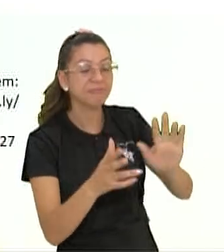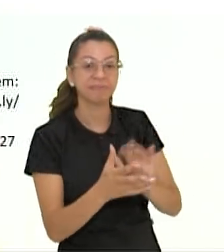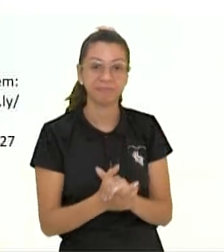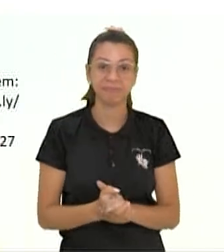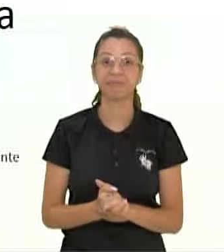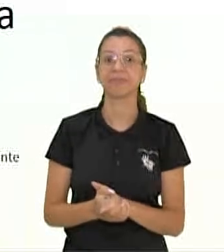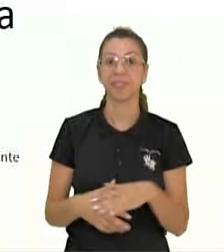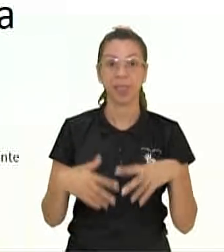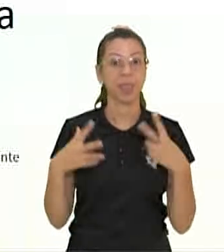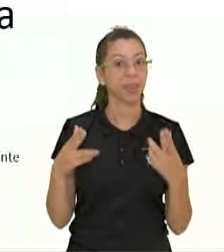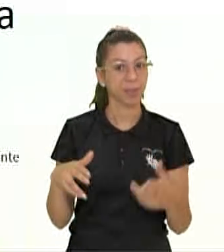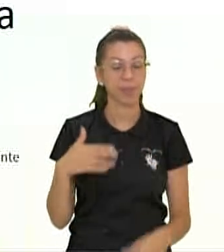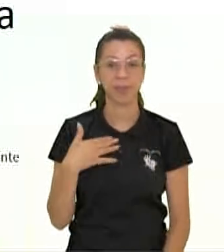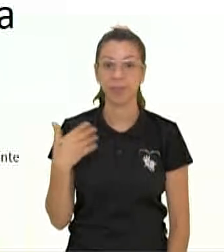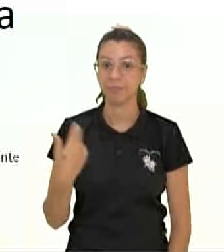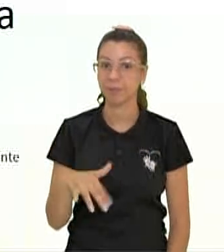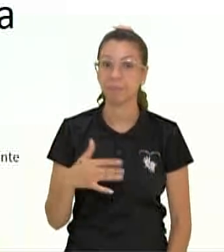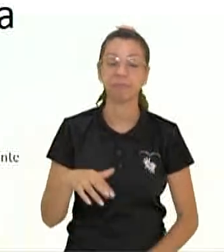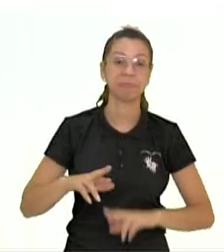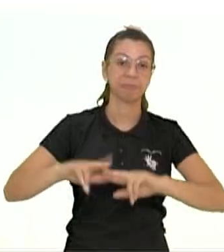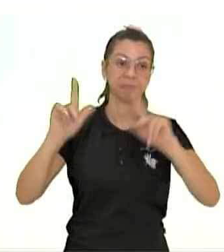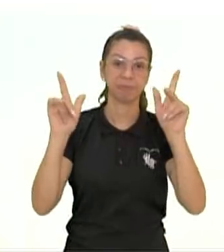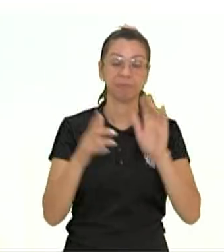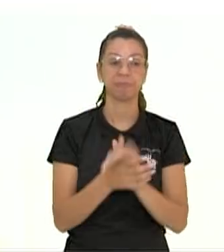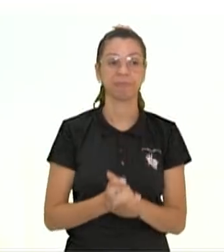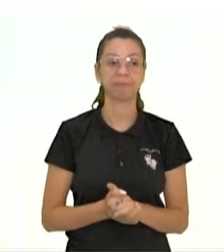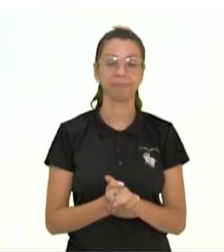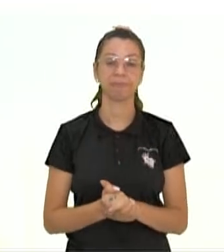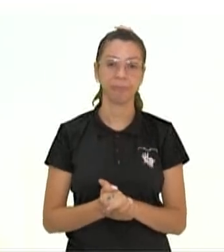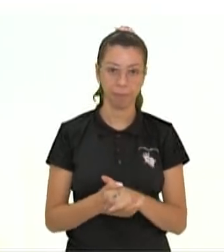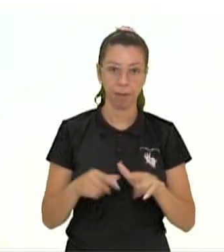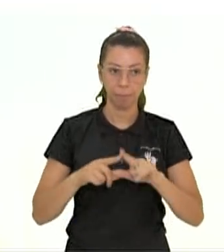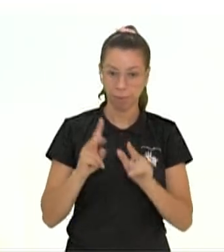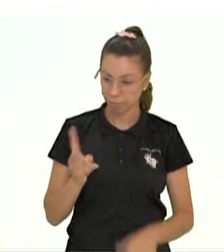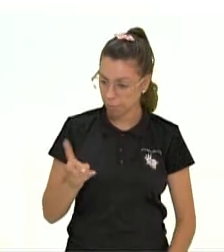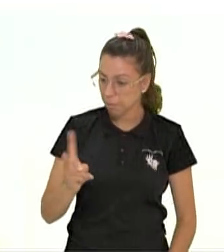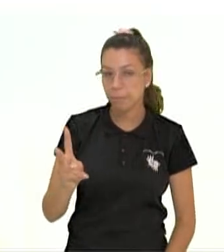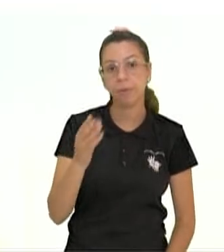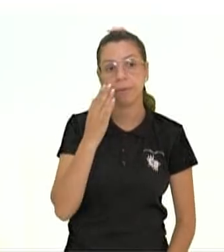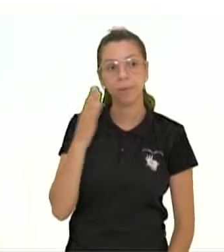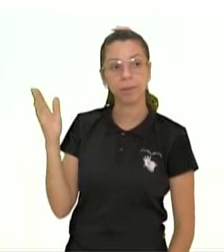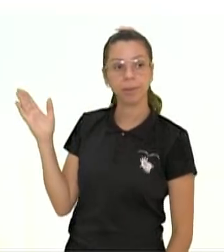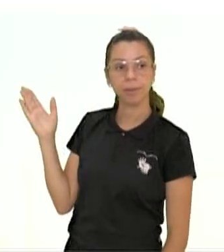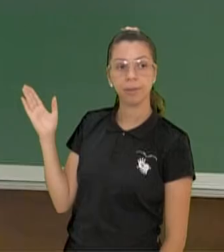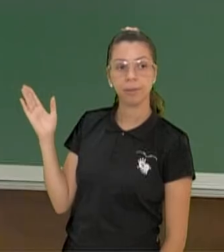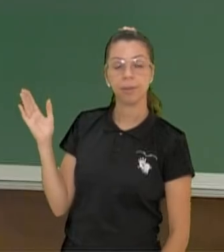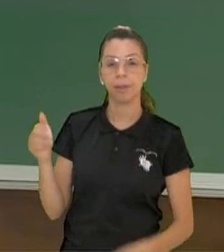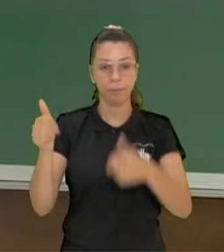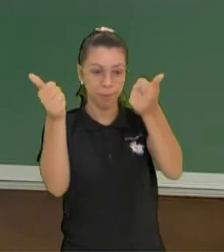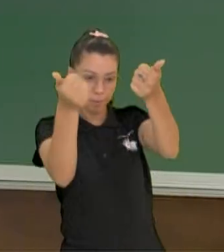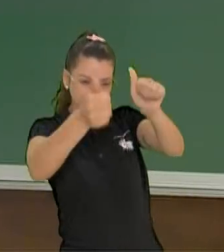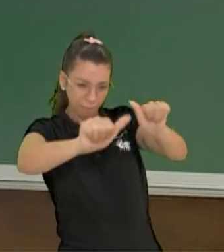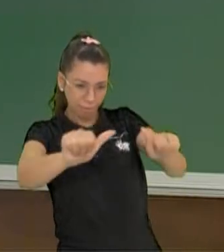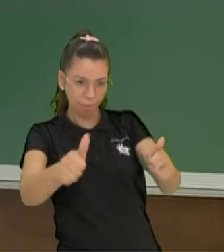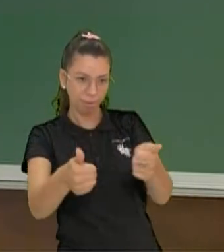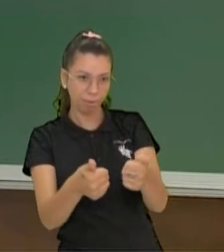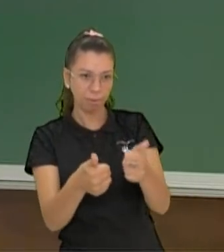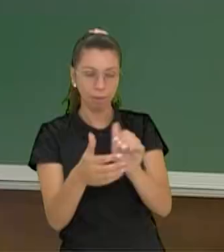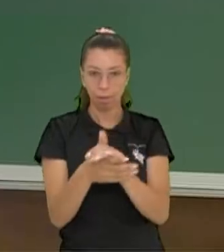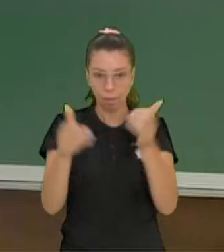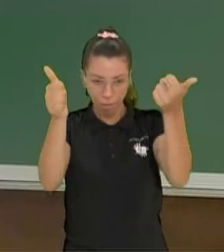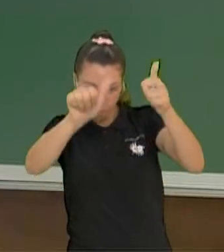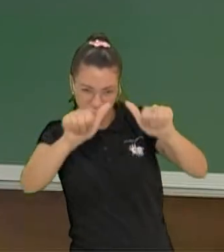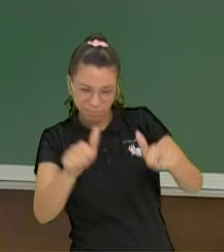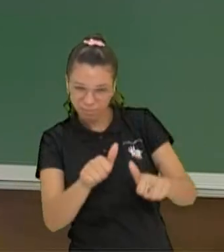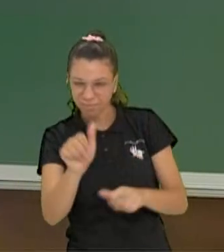E como, né? Mas tem uma permanência, né, galerinha? Aqui você vê aqui a estátua, aqui, né, a estátua